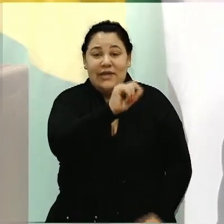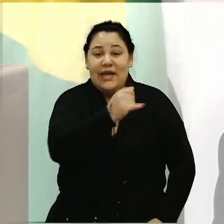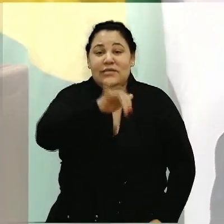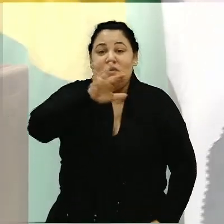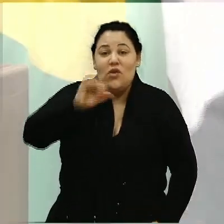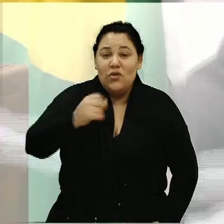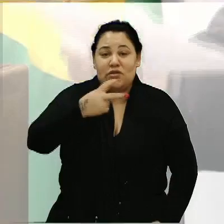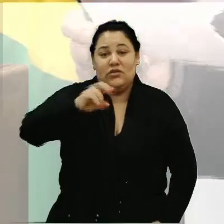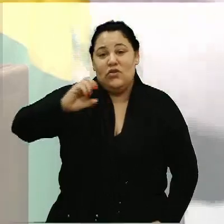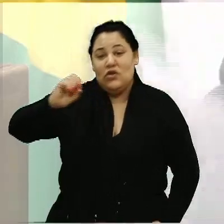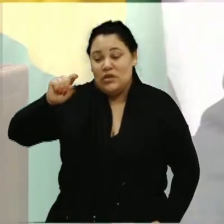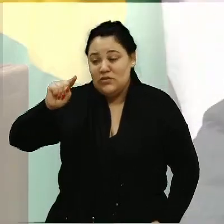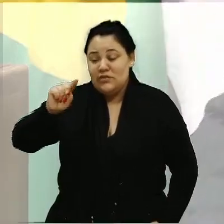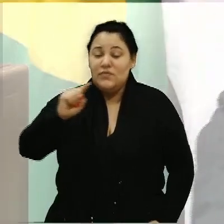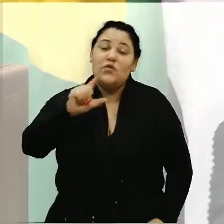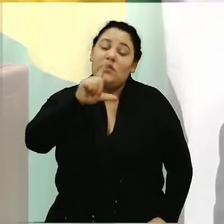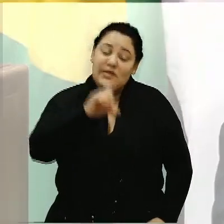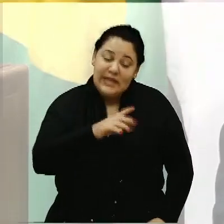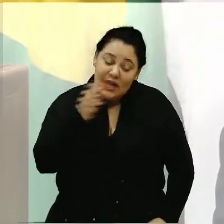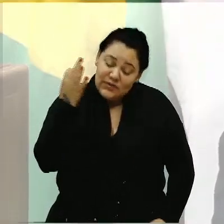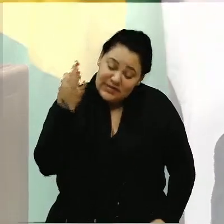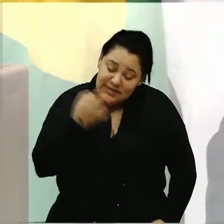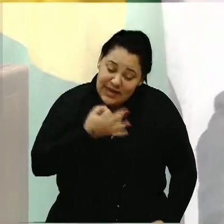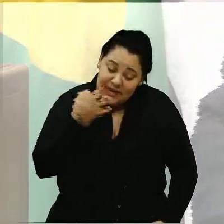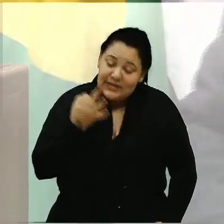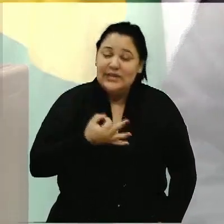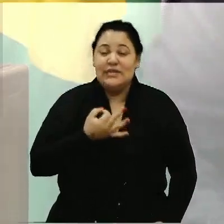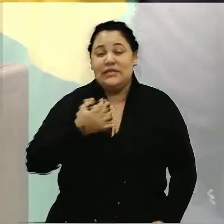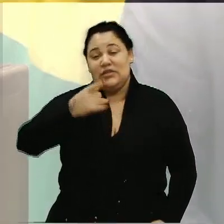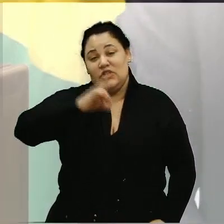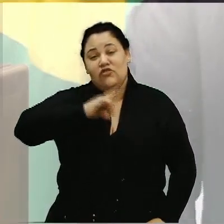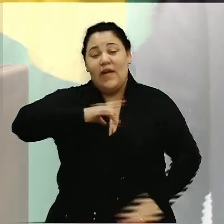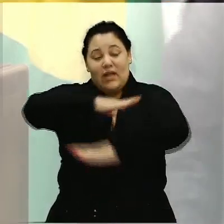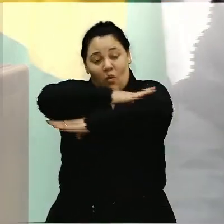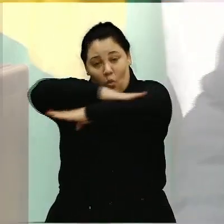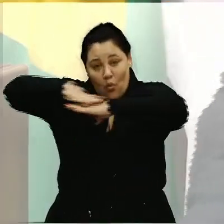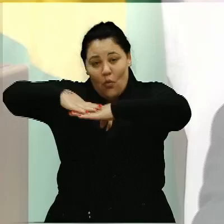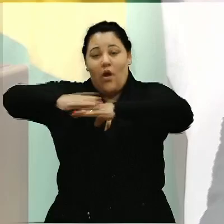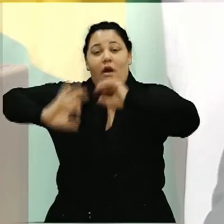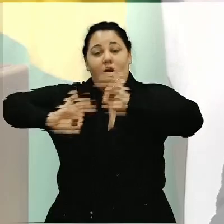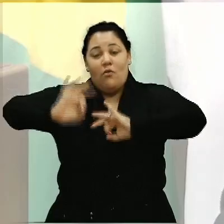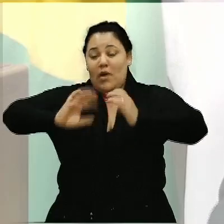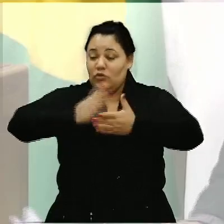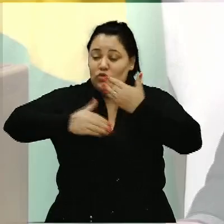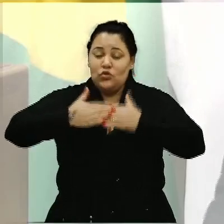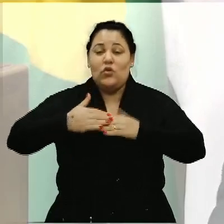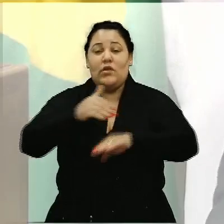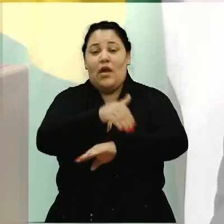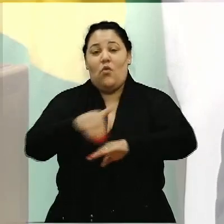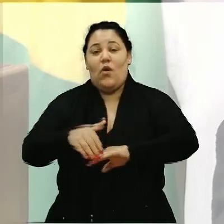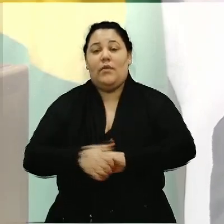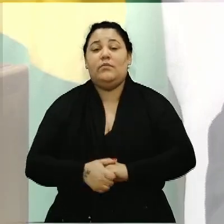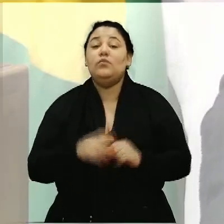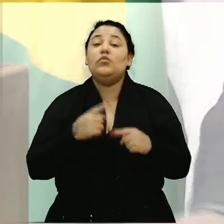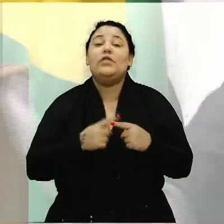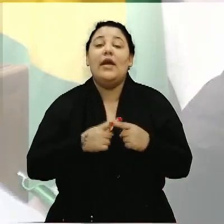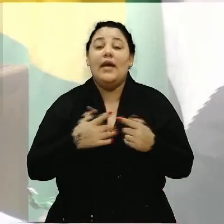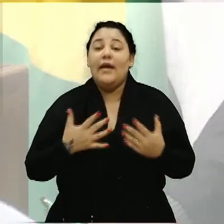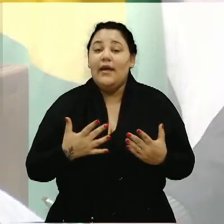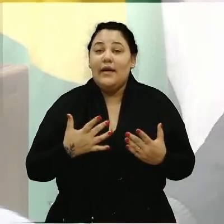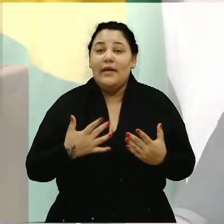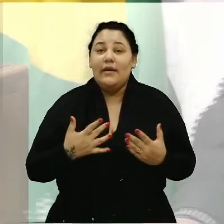10.200.000. Então eu tenho certeza que nós teremos o recapeamento dessas vias, porque